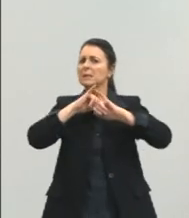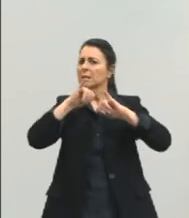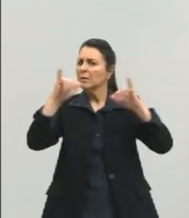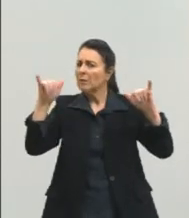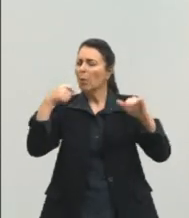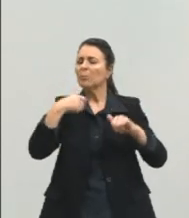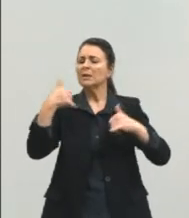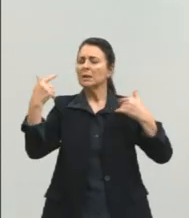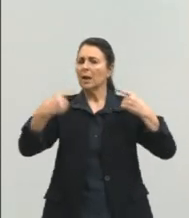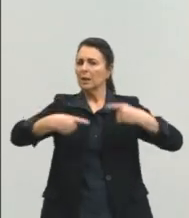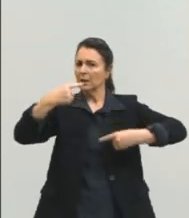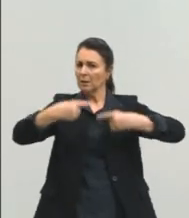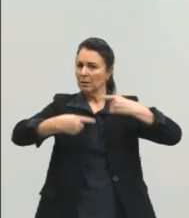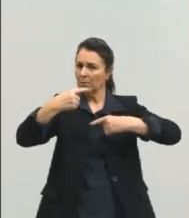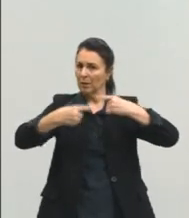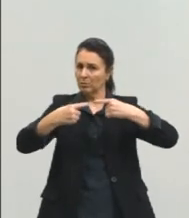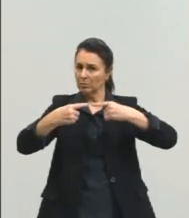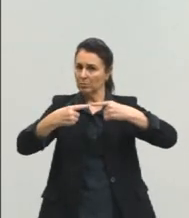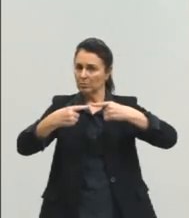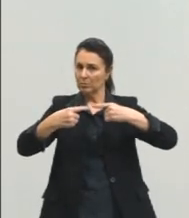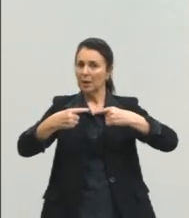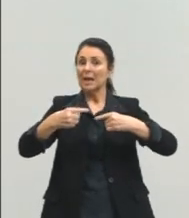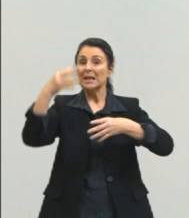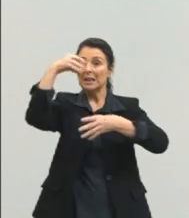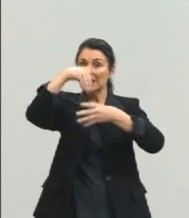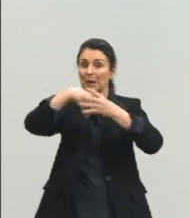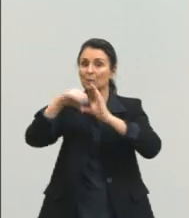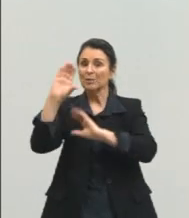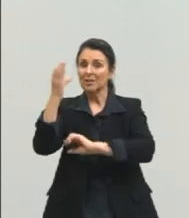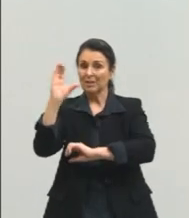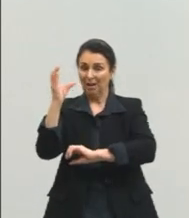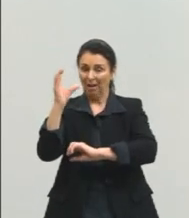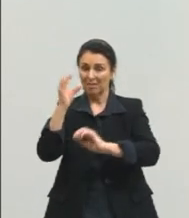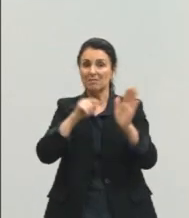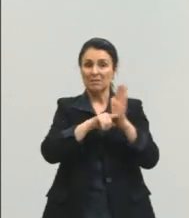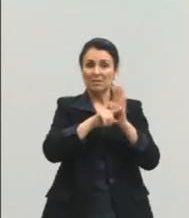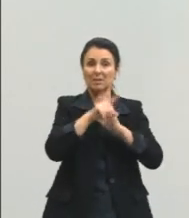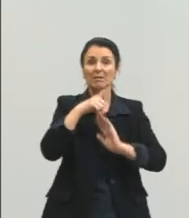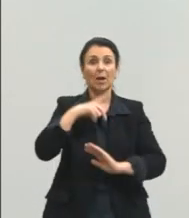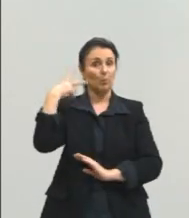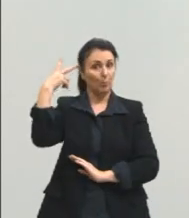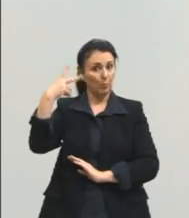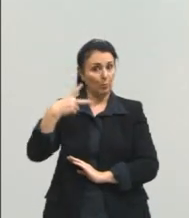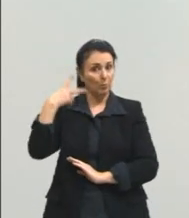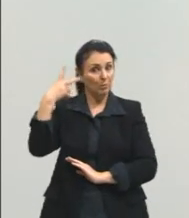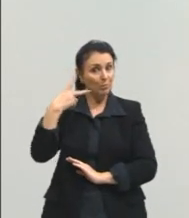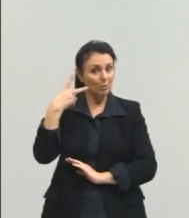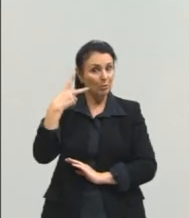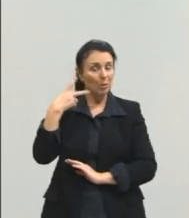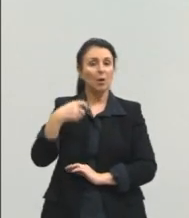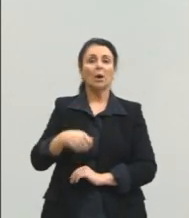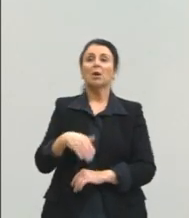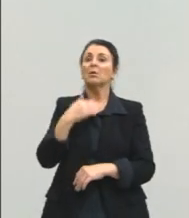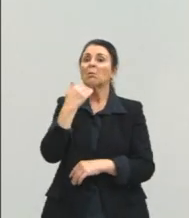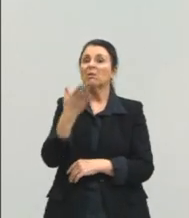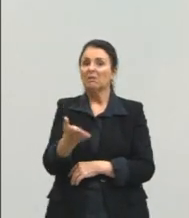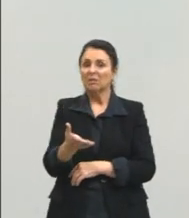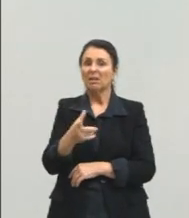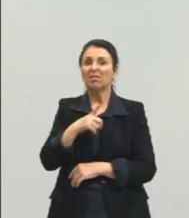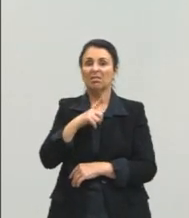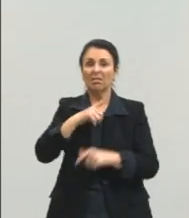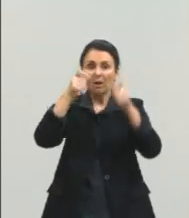a ciência ela tem muito de político. Não basta a gente ter o conhecimento se a gente não aplica esse conhecimento e se ele não